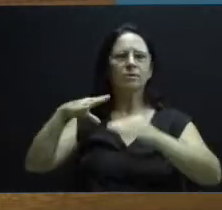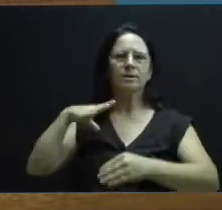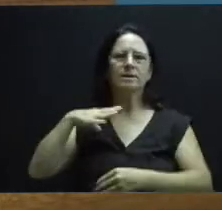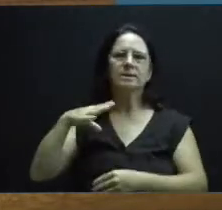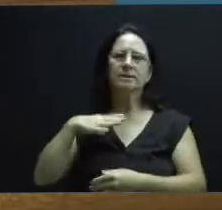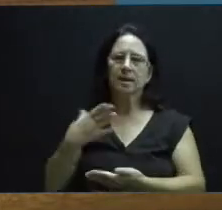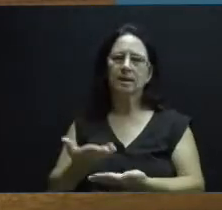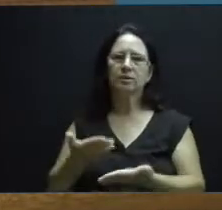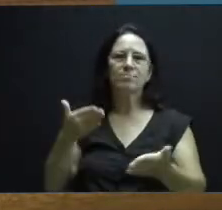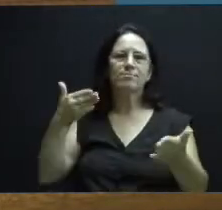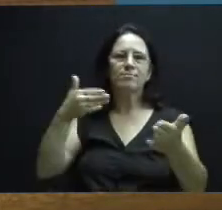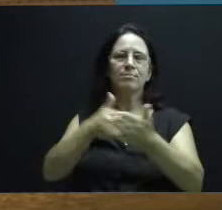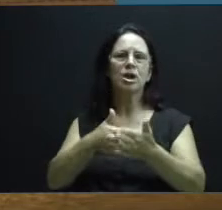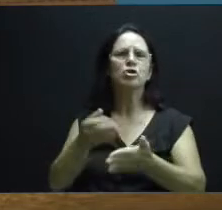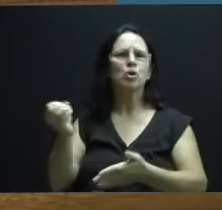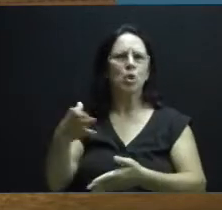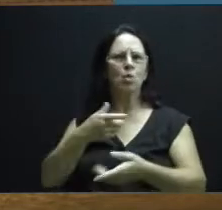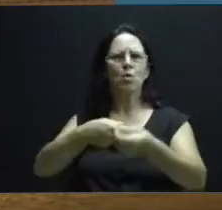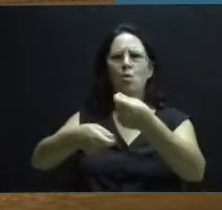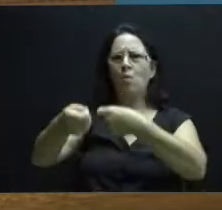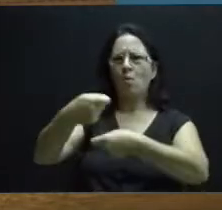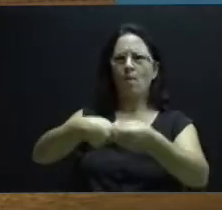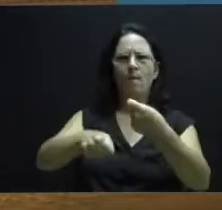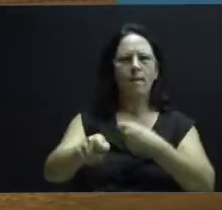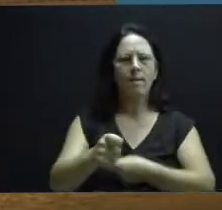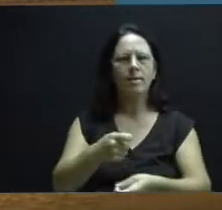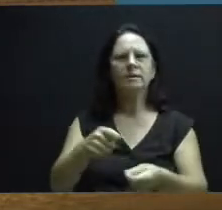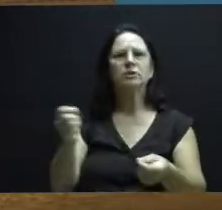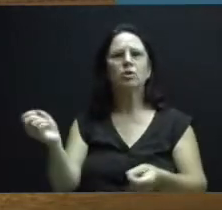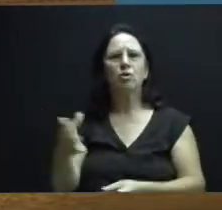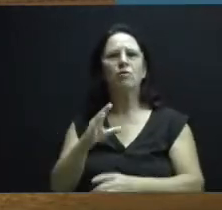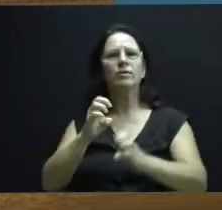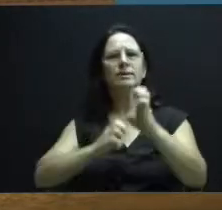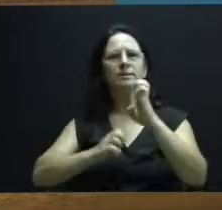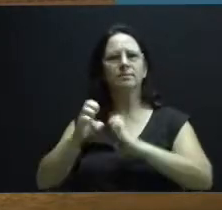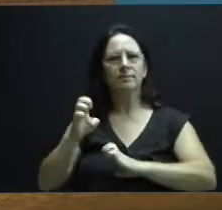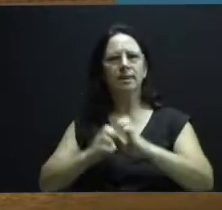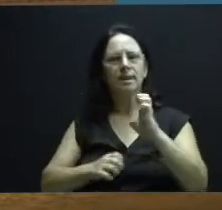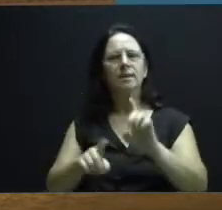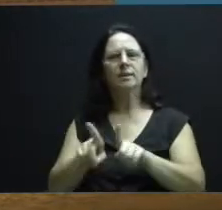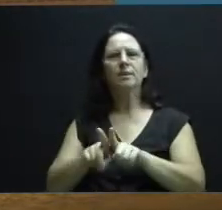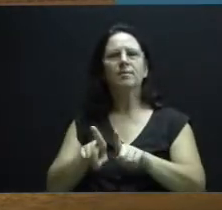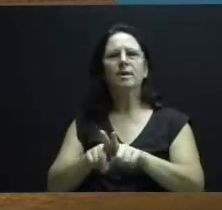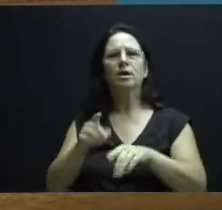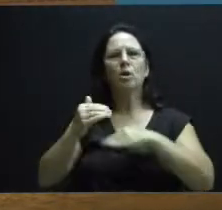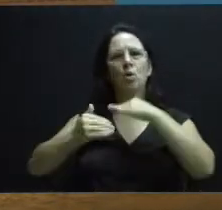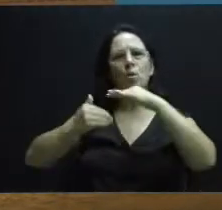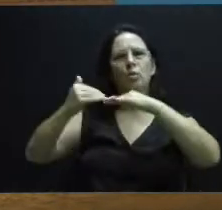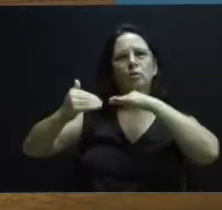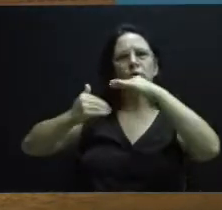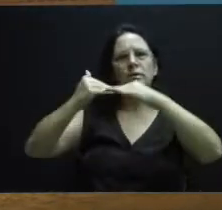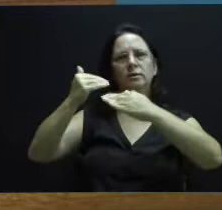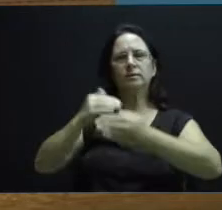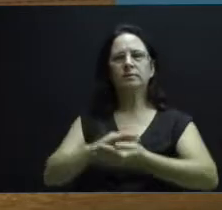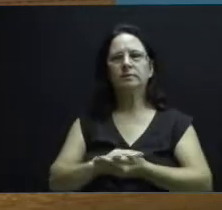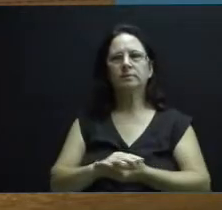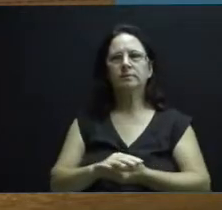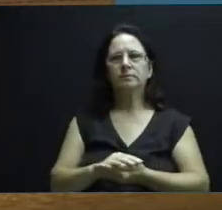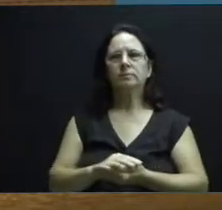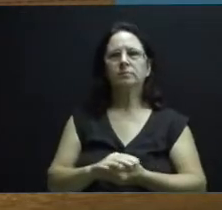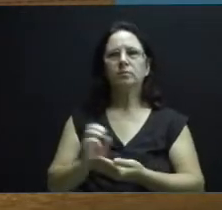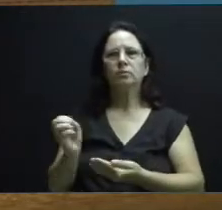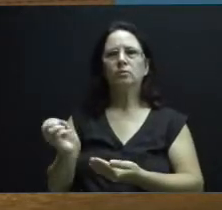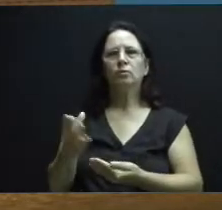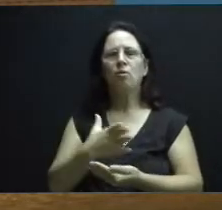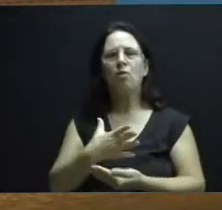sejam colocadas novos comércios atrair novas empresas inclusive a construção e delícia de novos